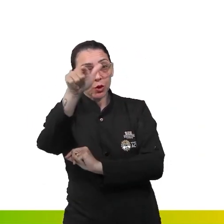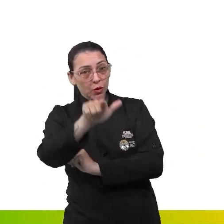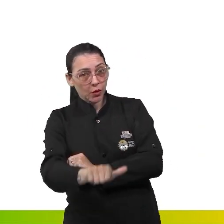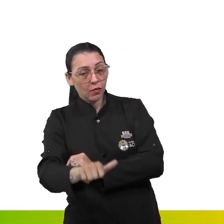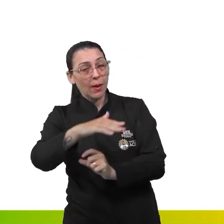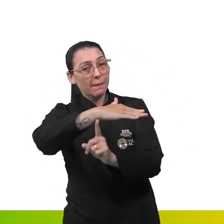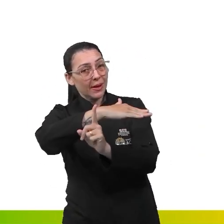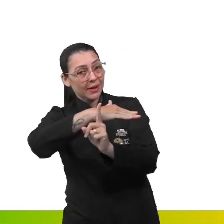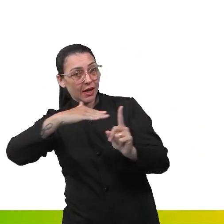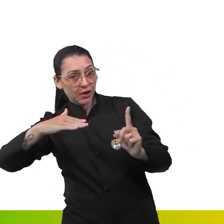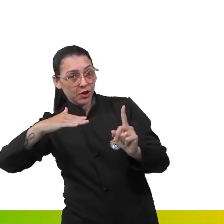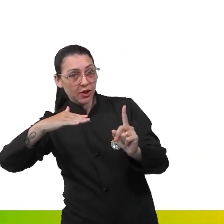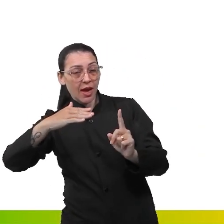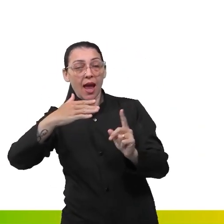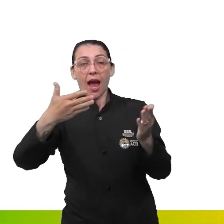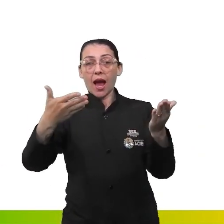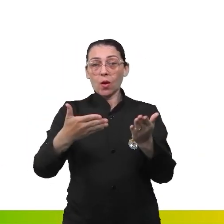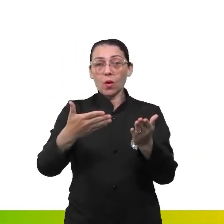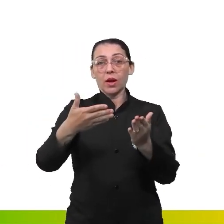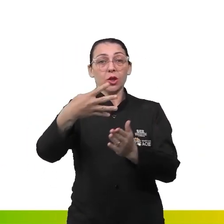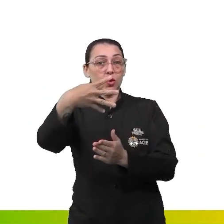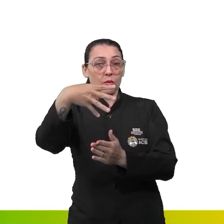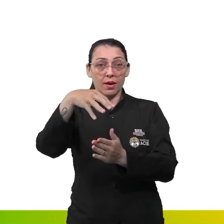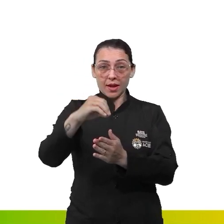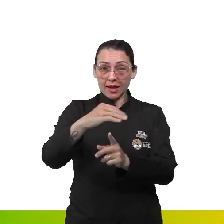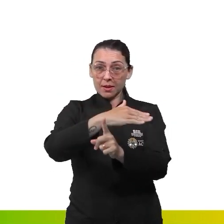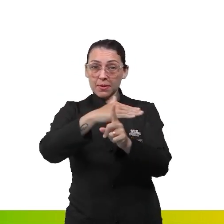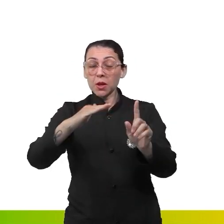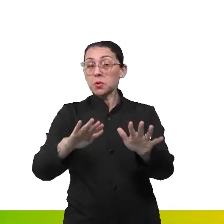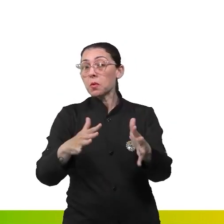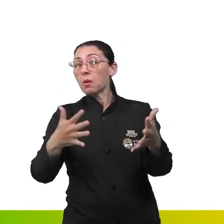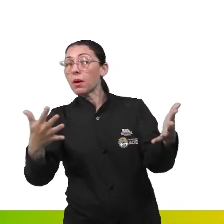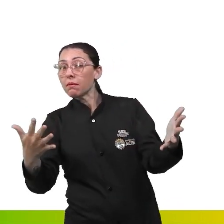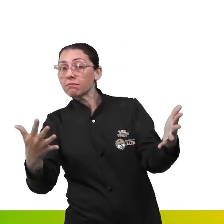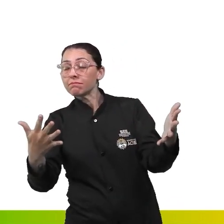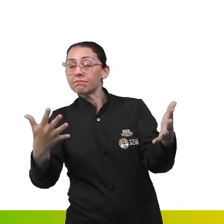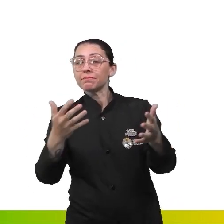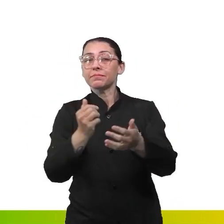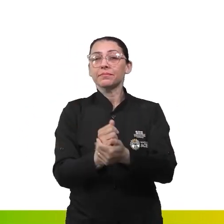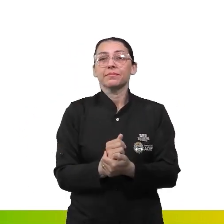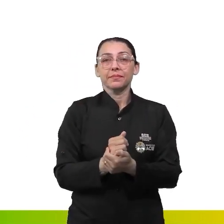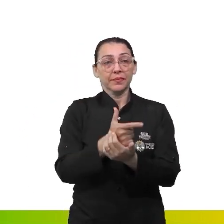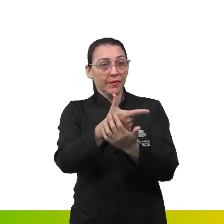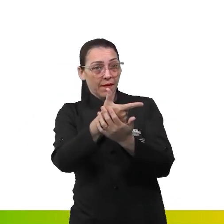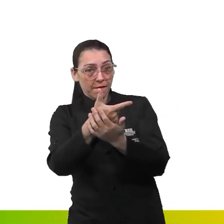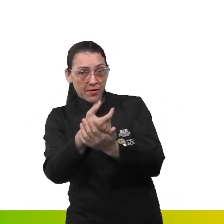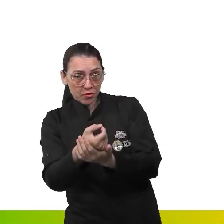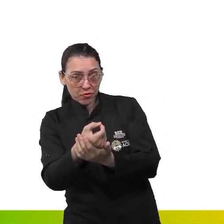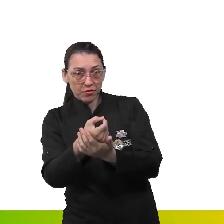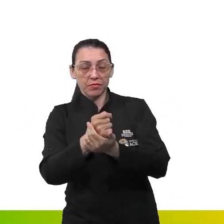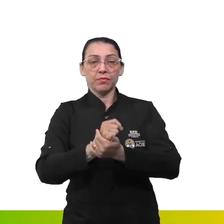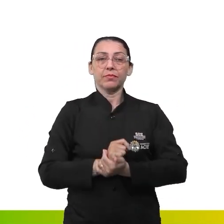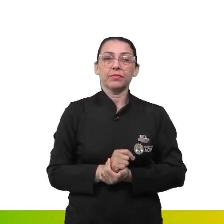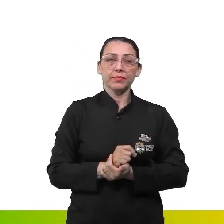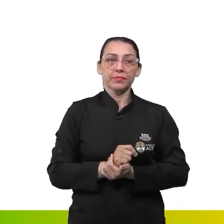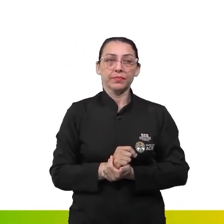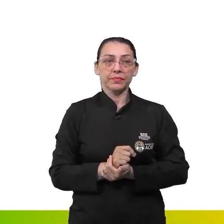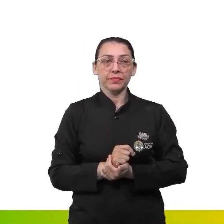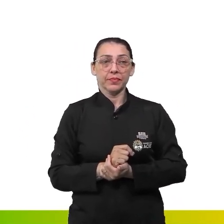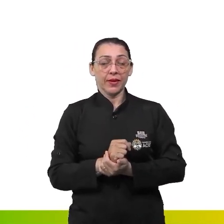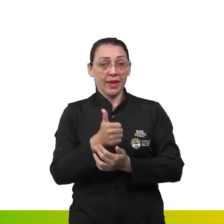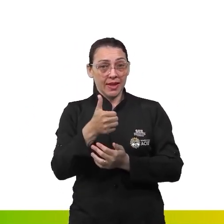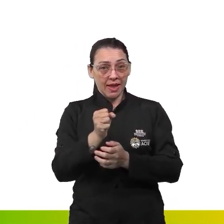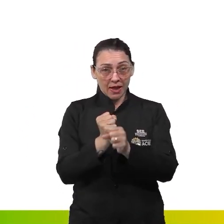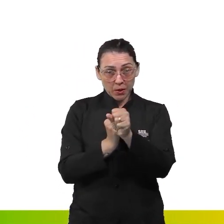à metade. A metade agora do ano da observação anterior. 40, metade é 20. Então, em